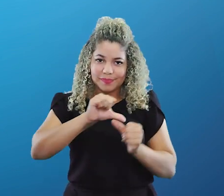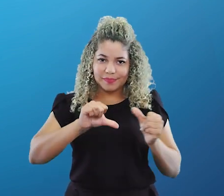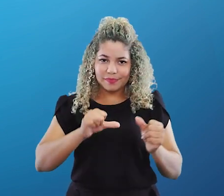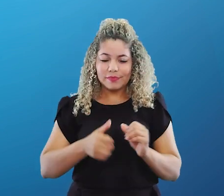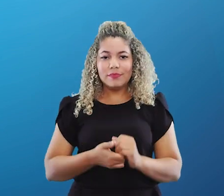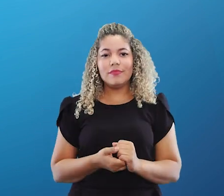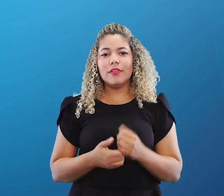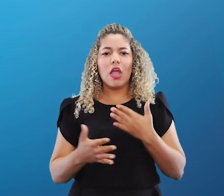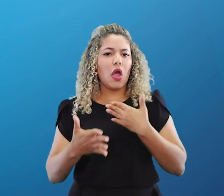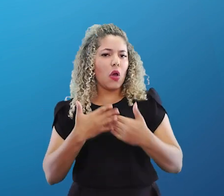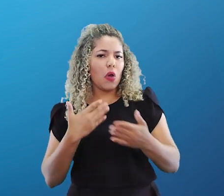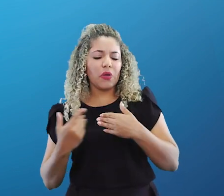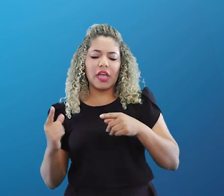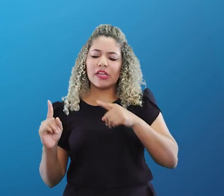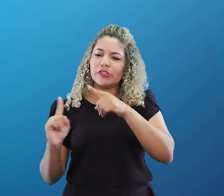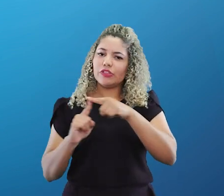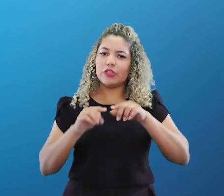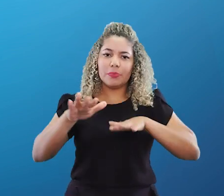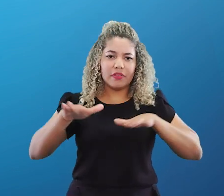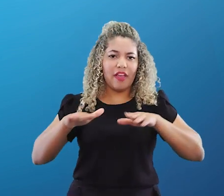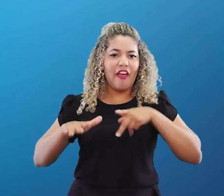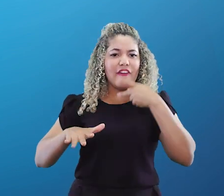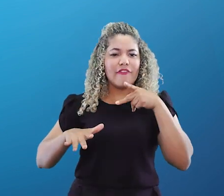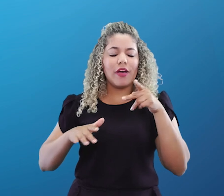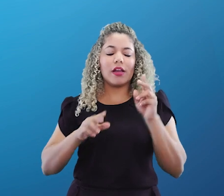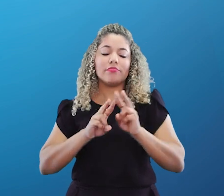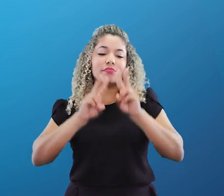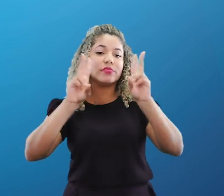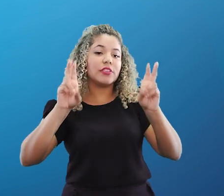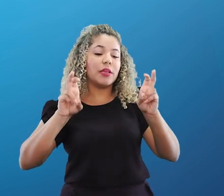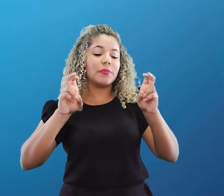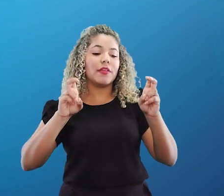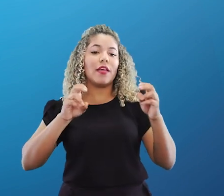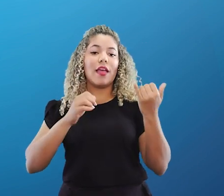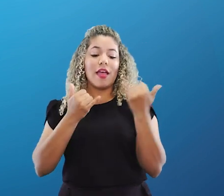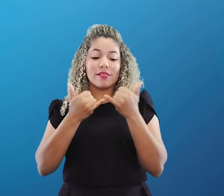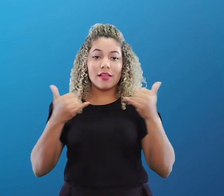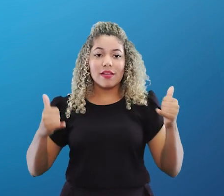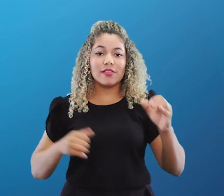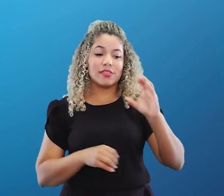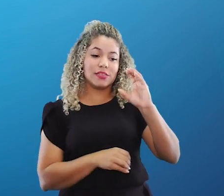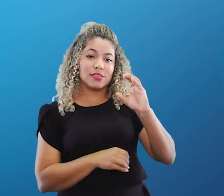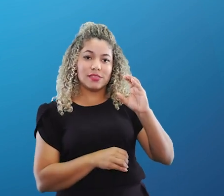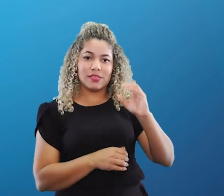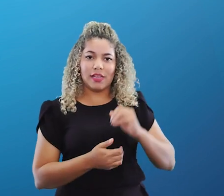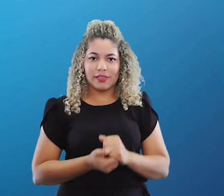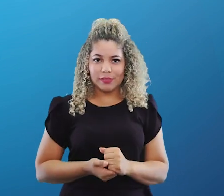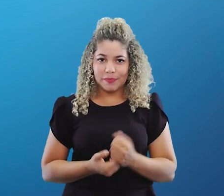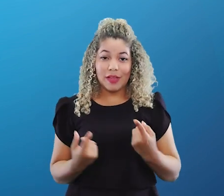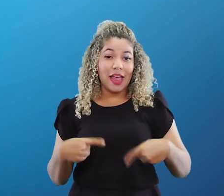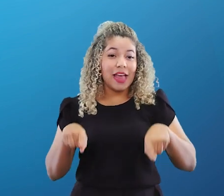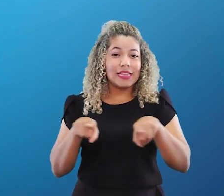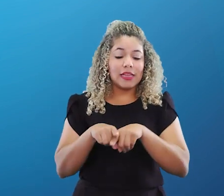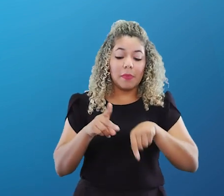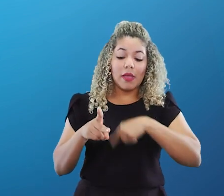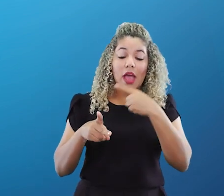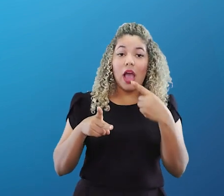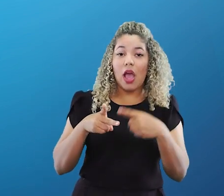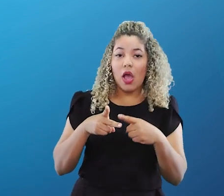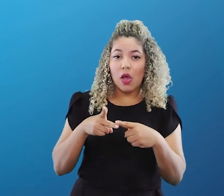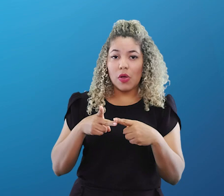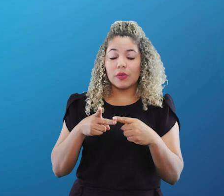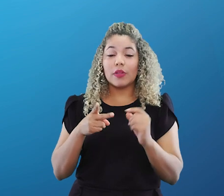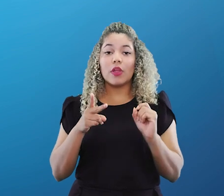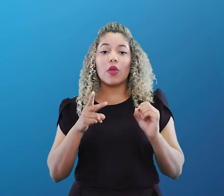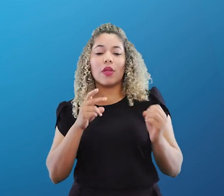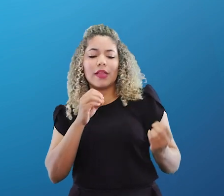transformada. Então, qualquer tipo de movimento, estamos falando da energia cinética. Nós temos também energia relacionada